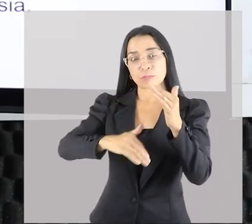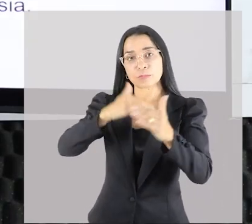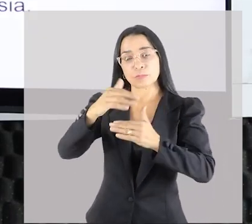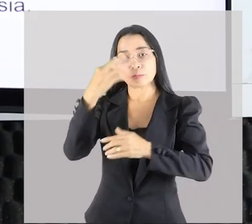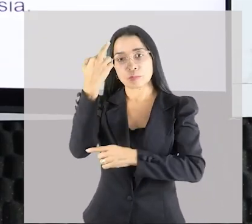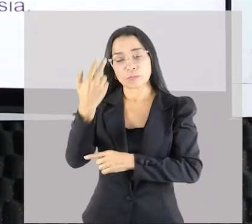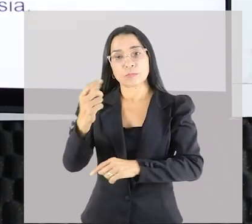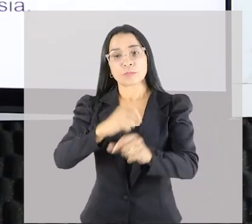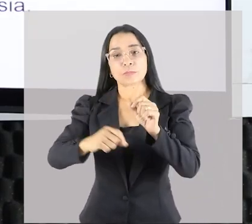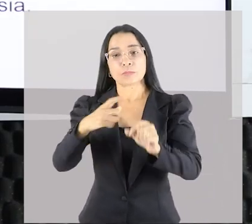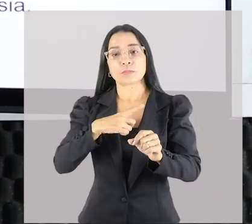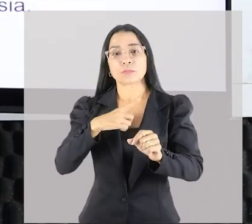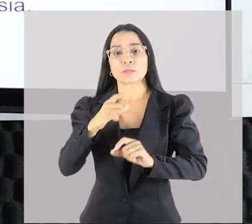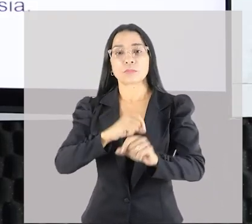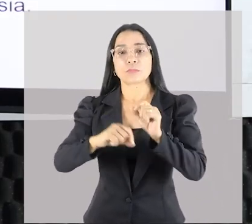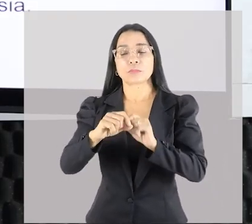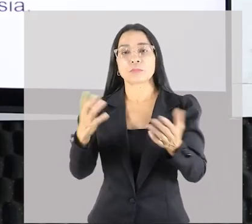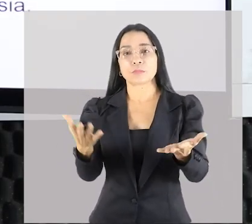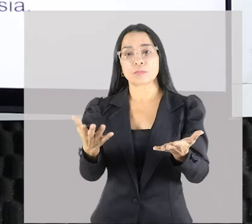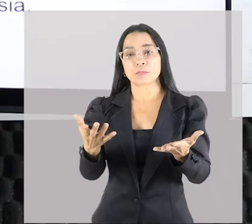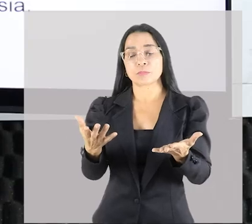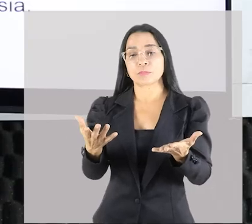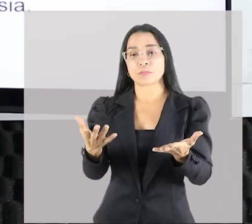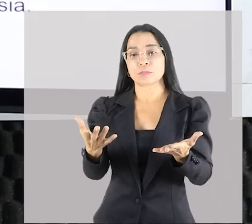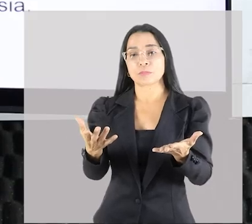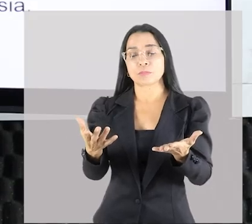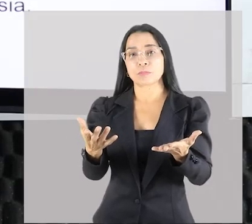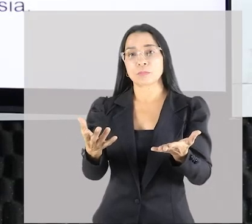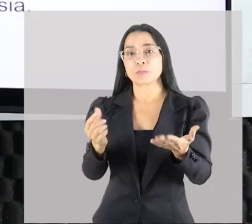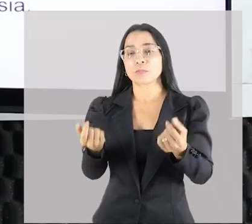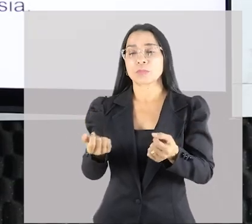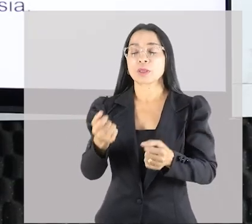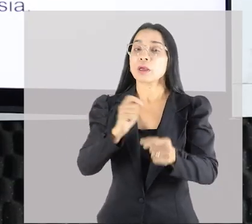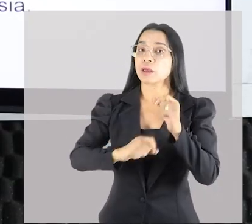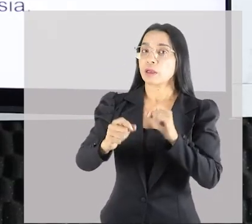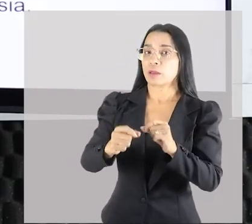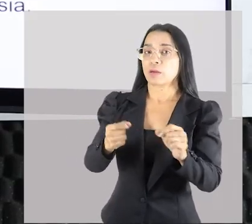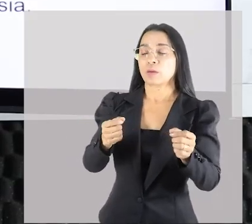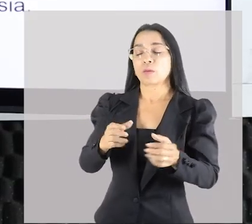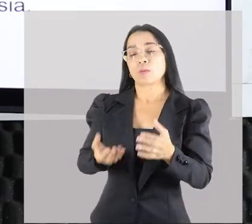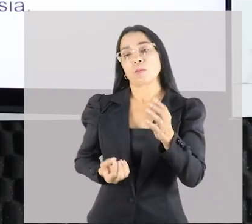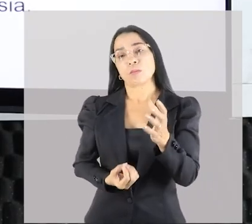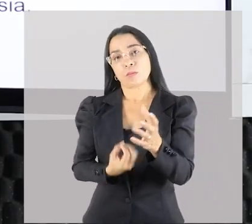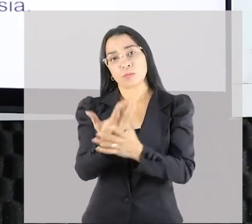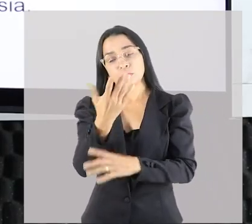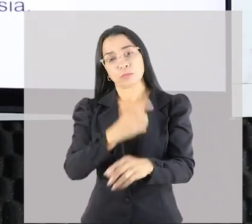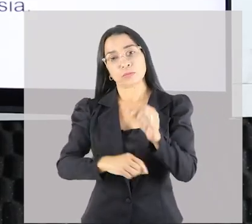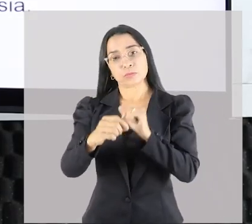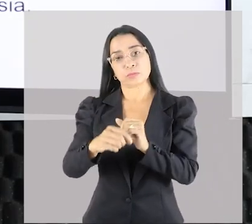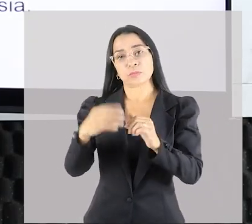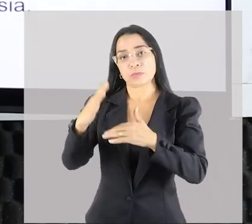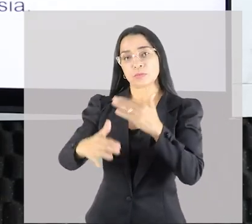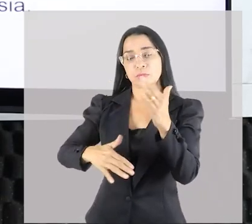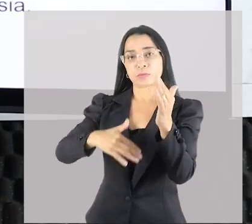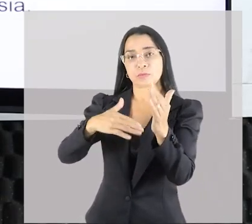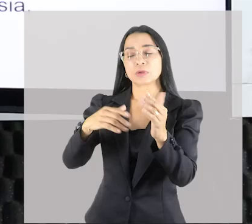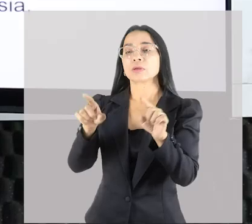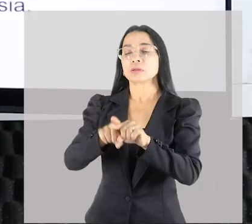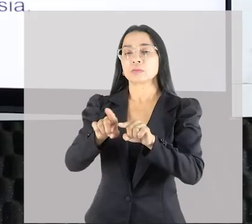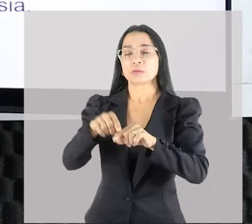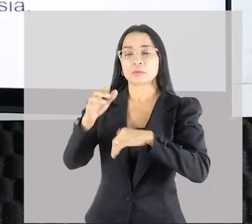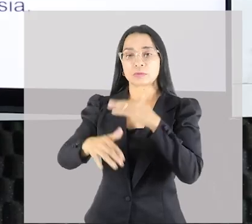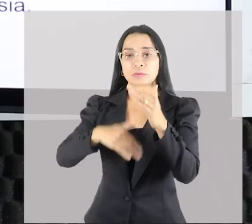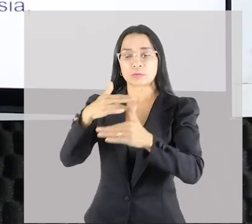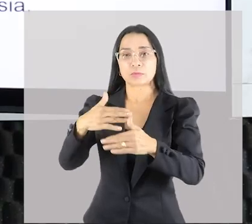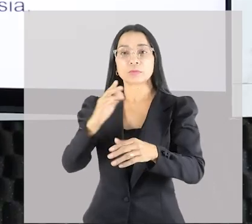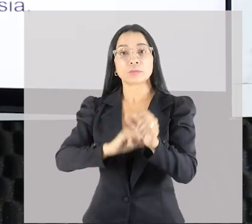histórico. Nós temos aquele momento em que aquele período surge, ele vai se desenvolvendo, e em um certo momento ele